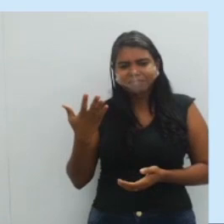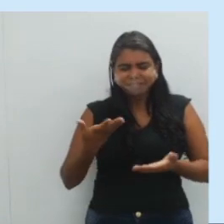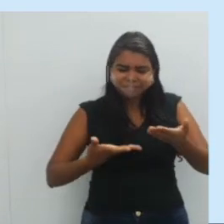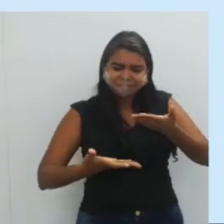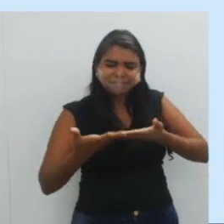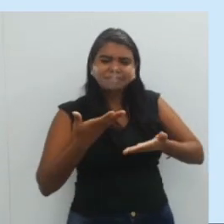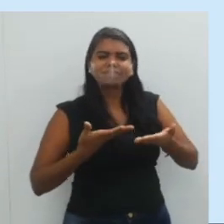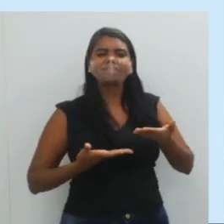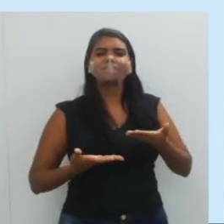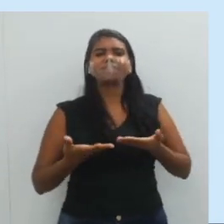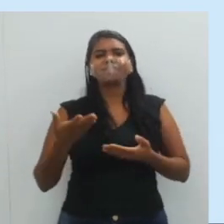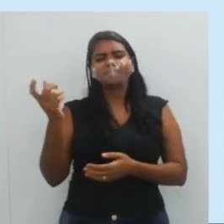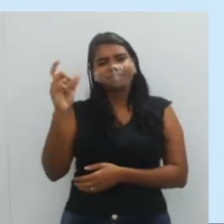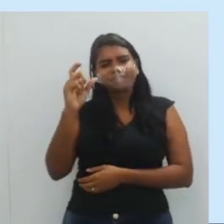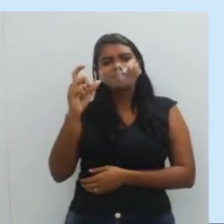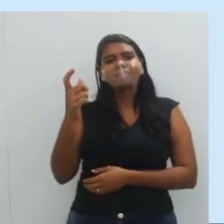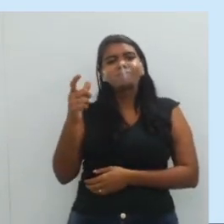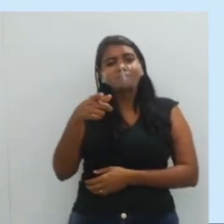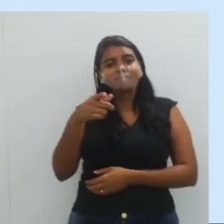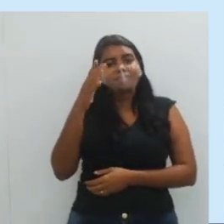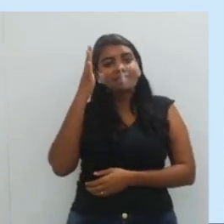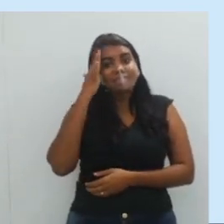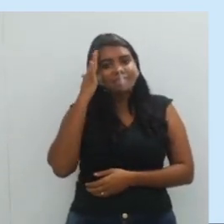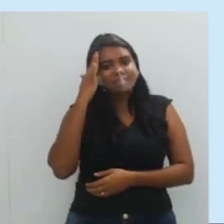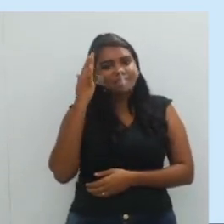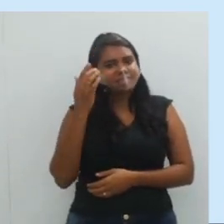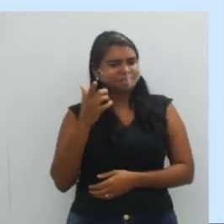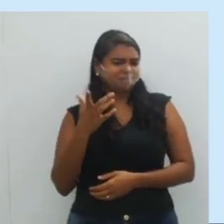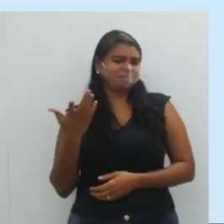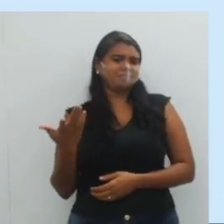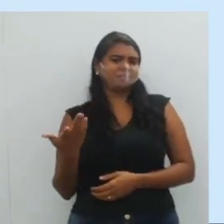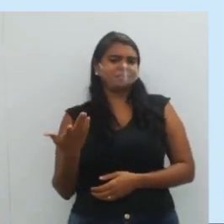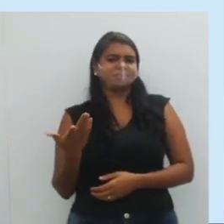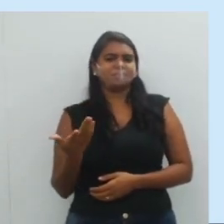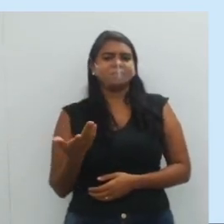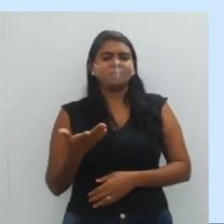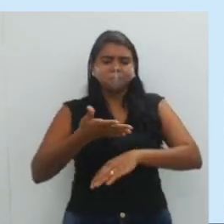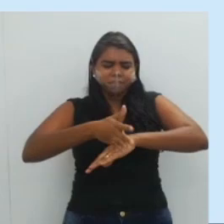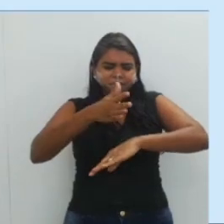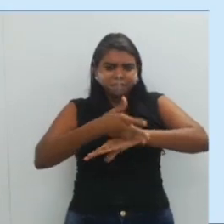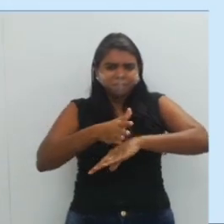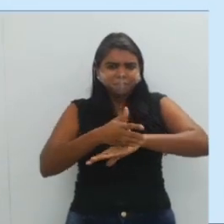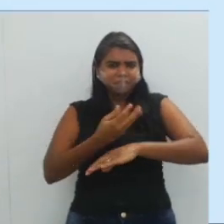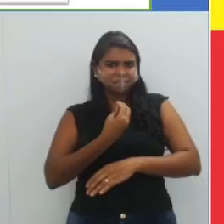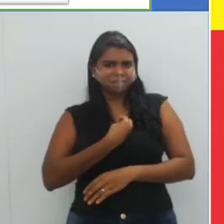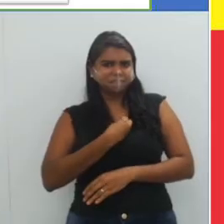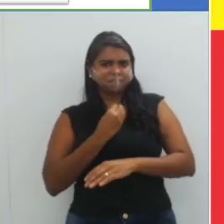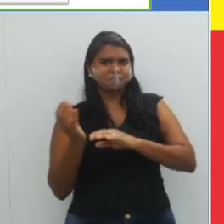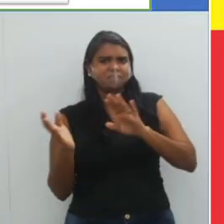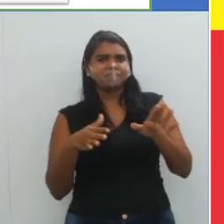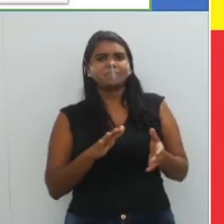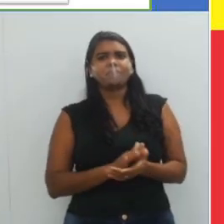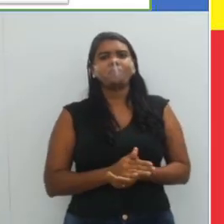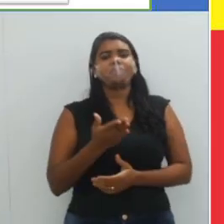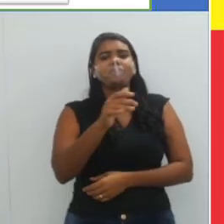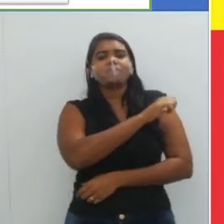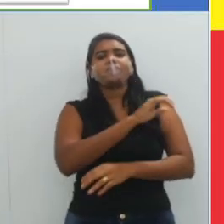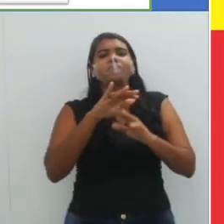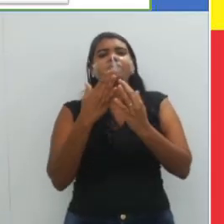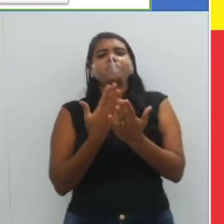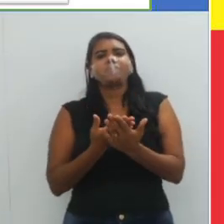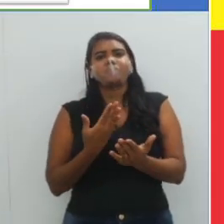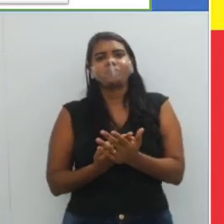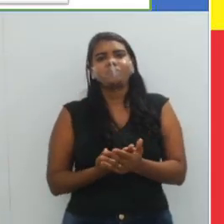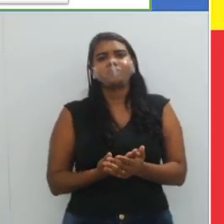vamos tratar bem essa palavra, vamos entender, não só utilizá-la, vamos colocá-la em prática. Então, estudante, quando eu